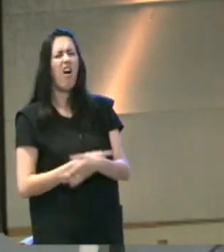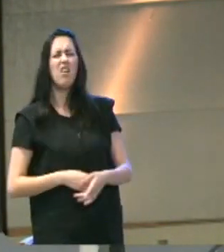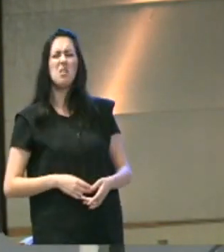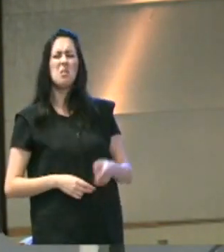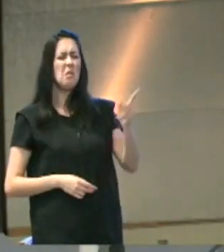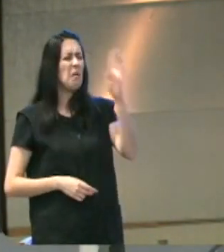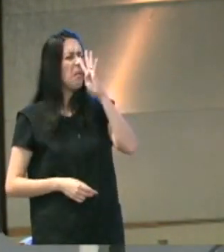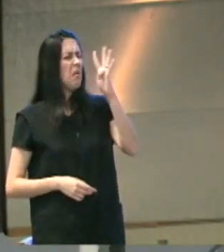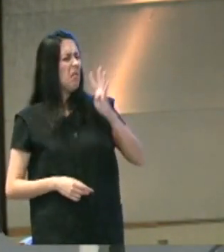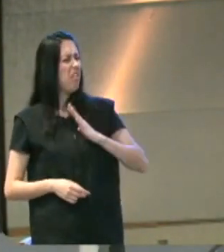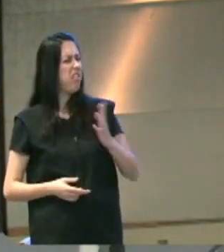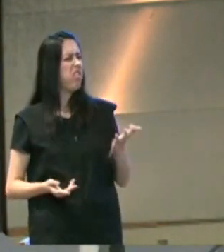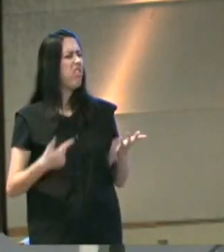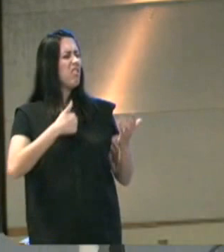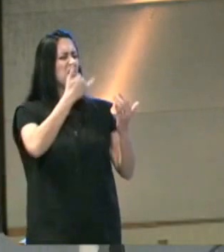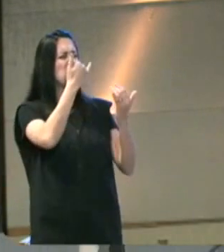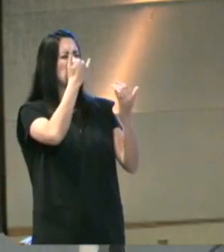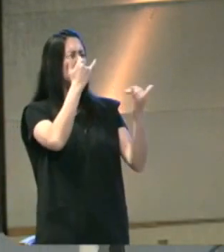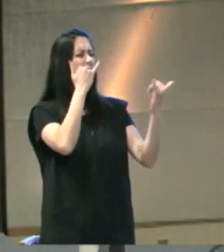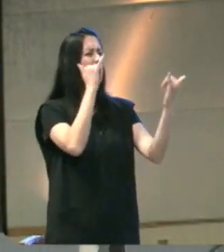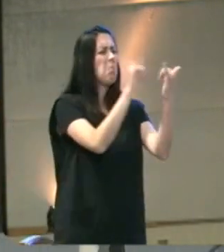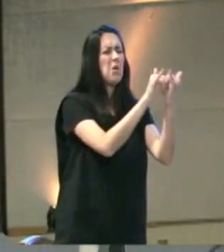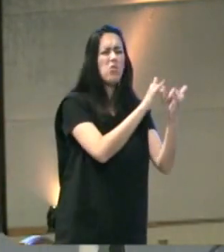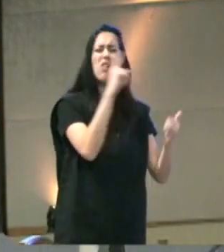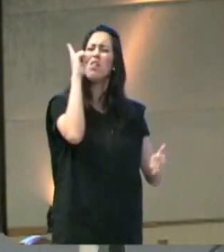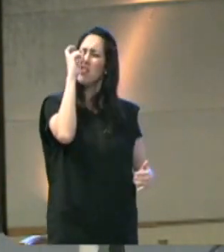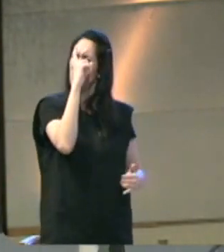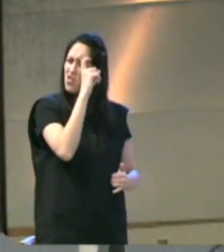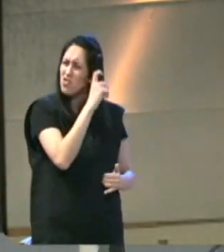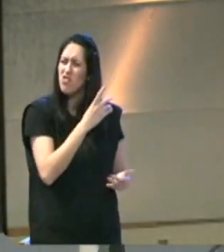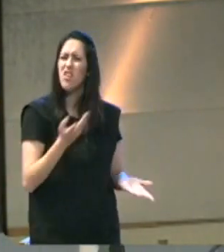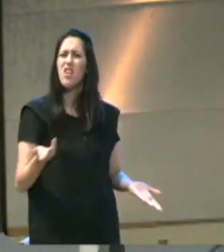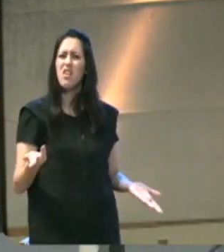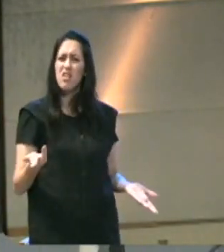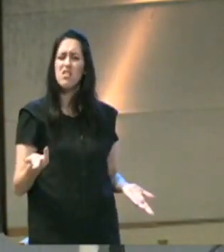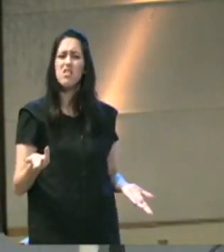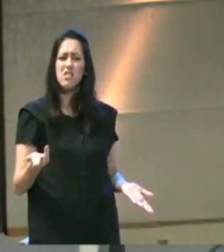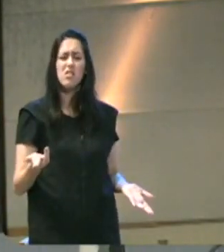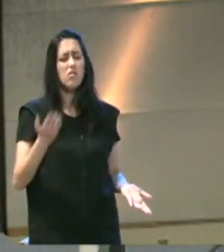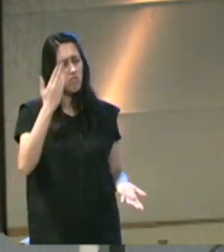conta sozinho. E não fui eu que fiz a dívida.